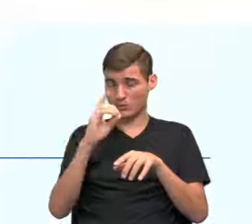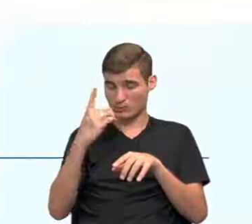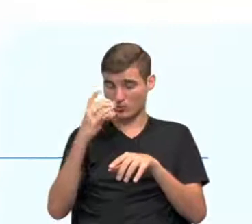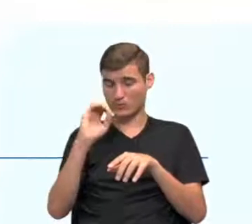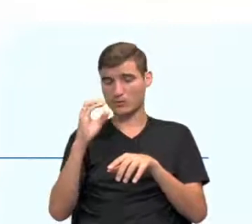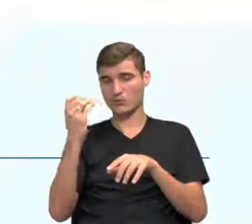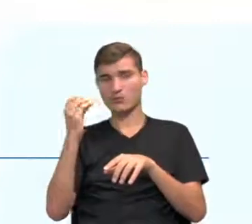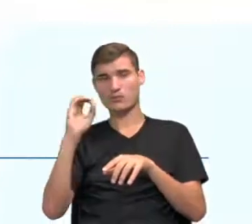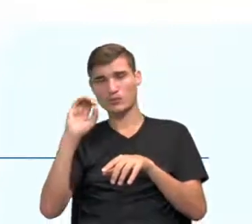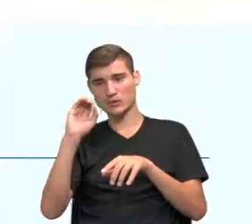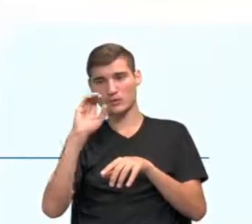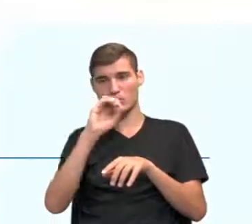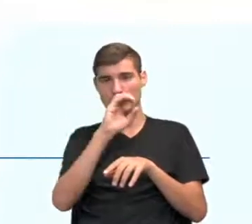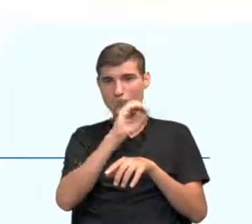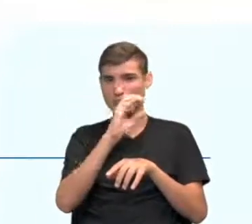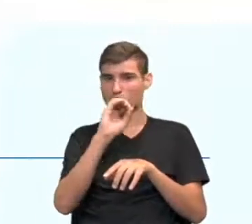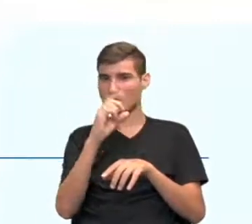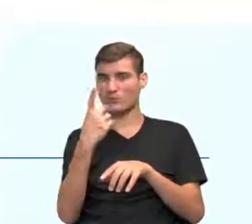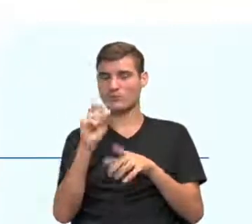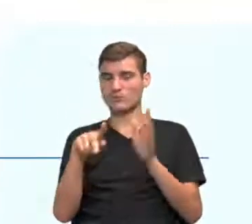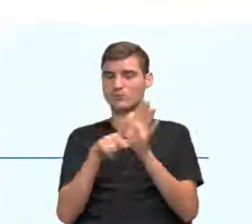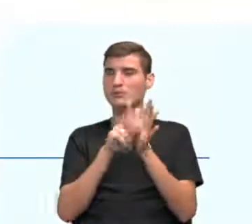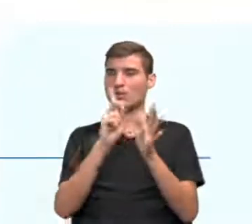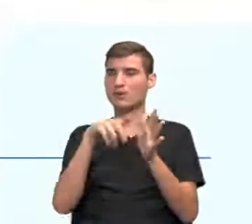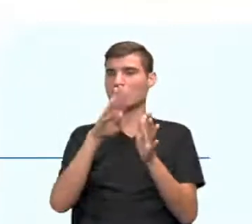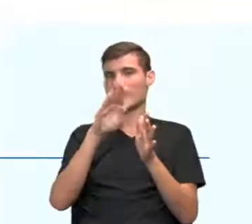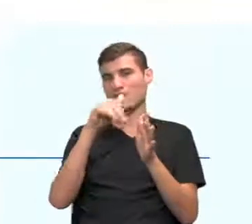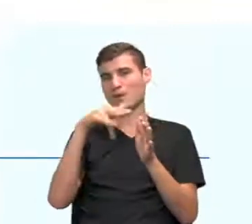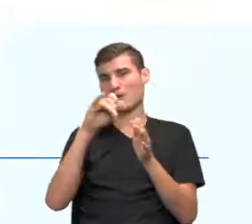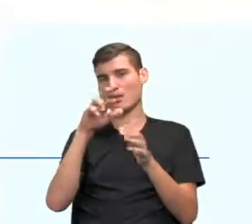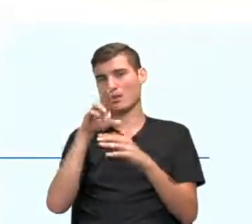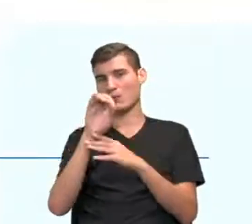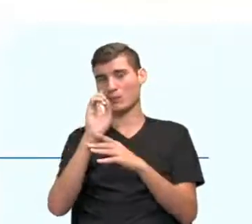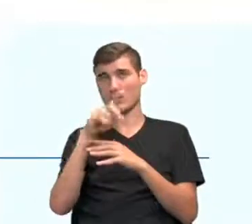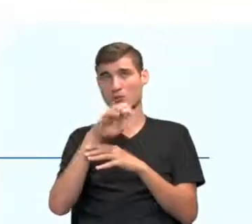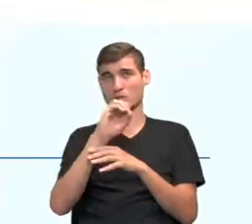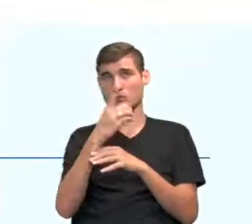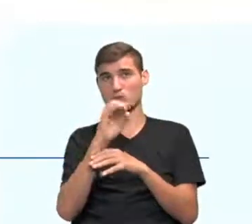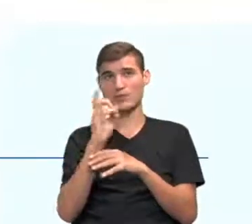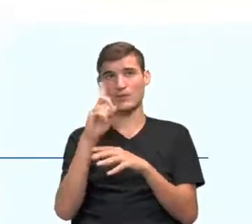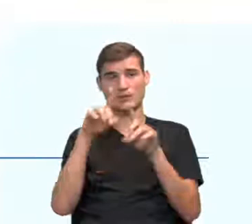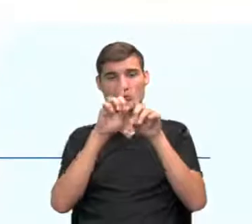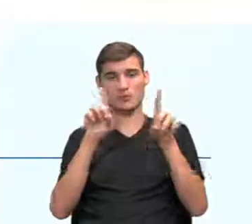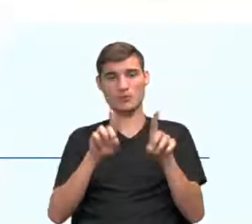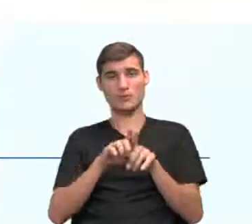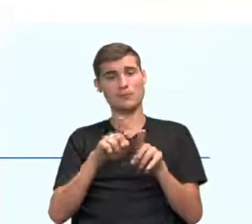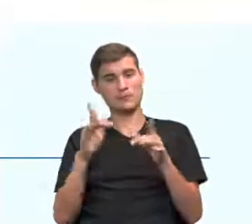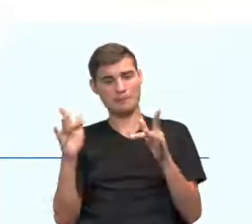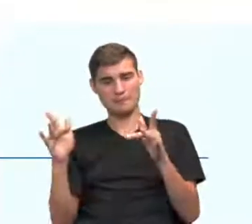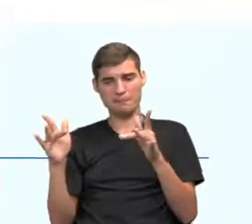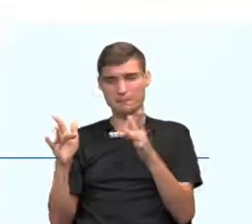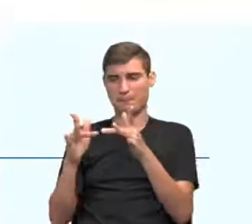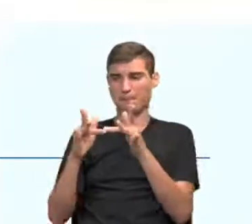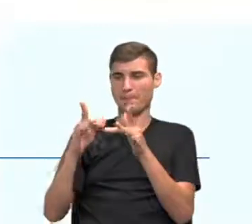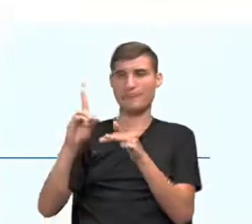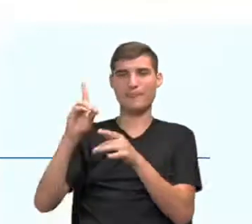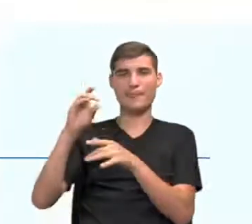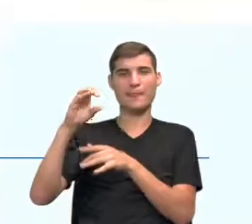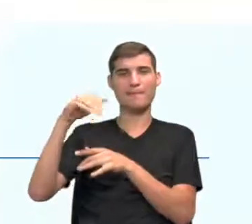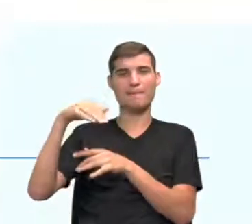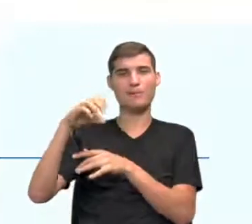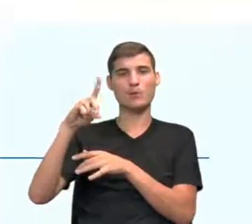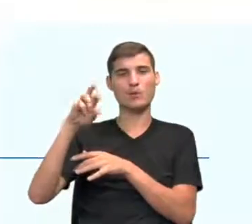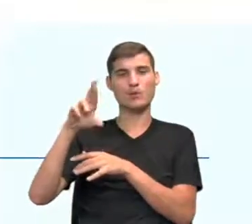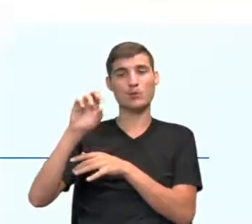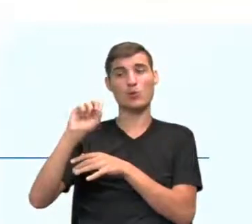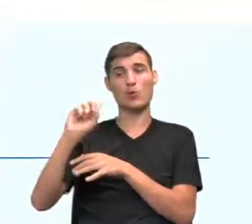E esse computador vai estar ligado a um modulador e um demodulador. Modem. Esse modem vai fazer,